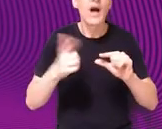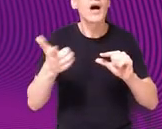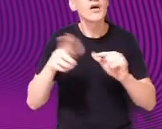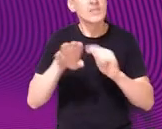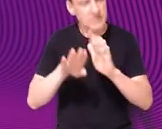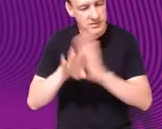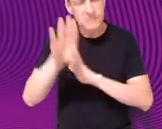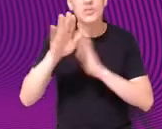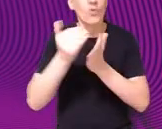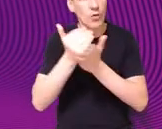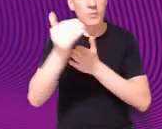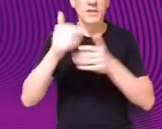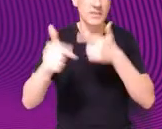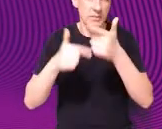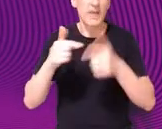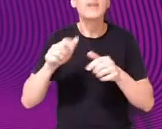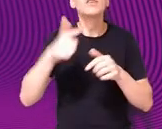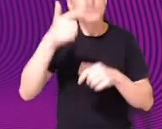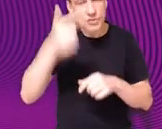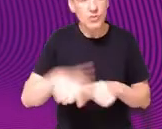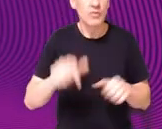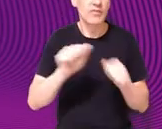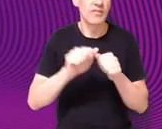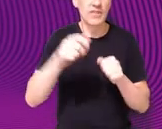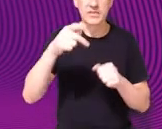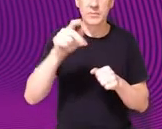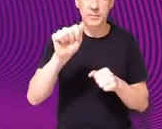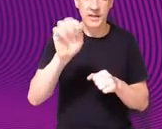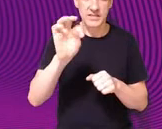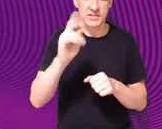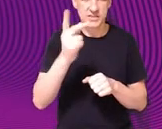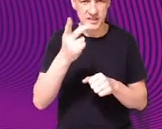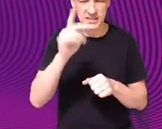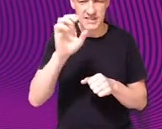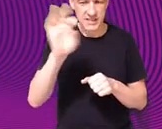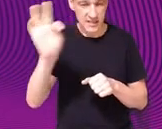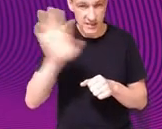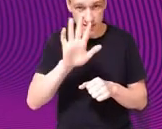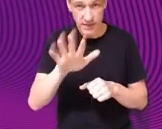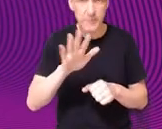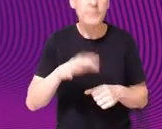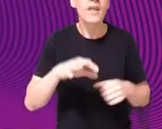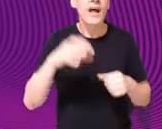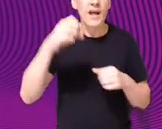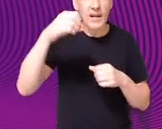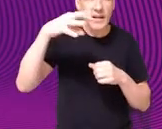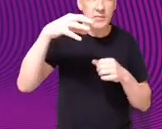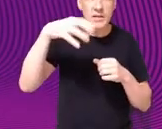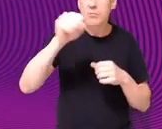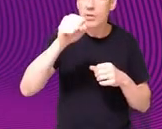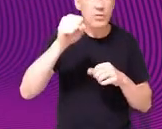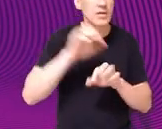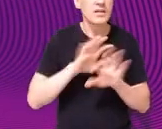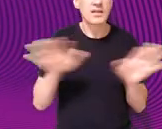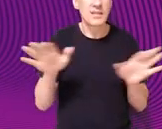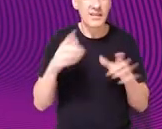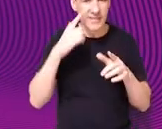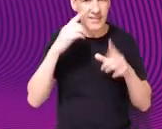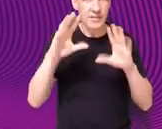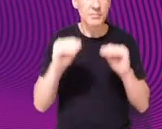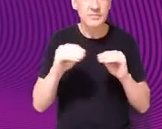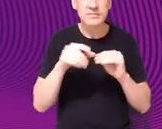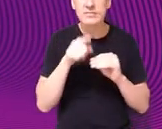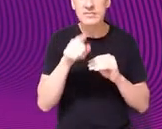o PET-CT e o que vê que a lâmpada apaga. Vejam aqui embaixo à esquerda a imagem